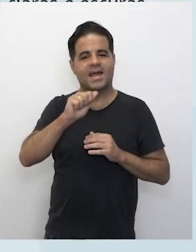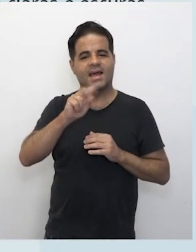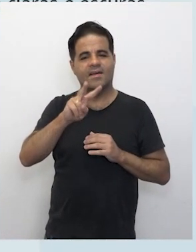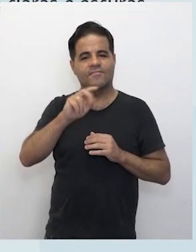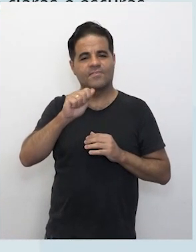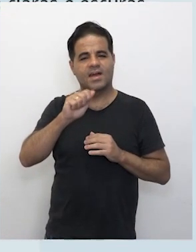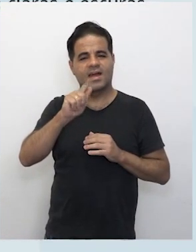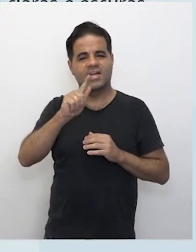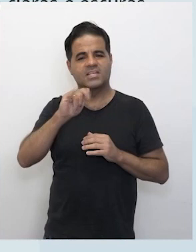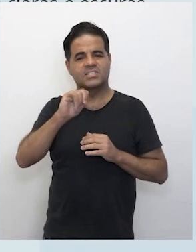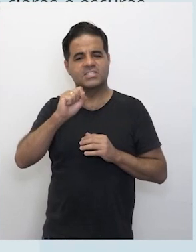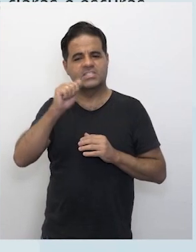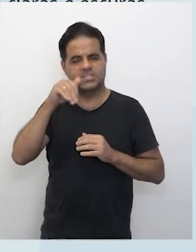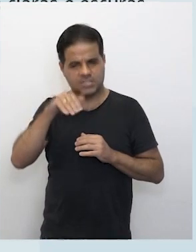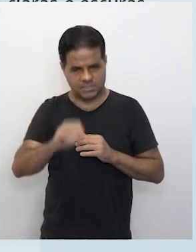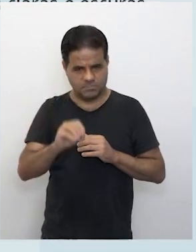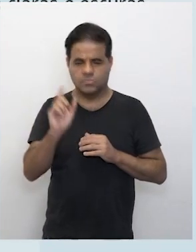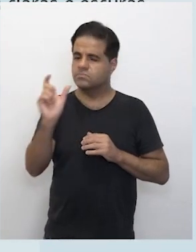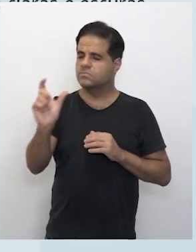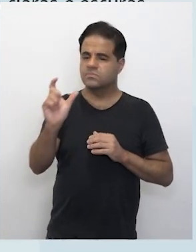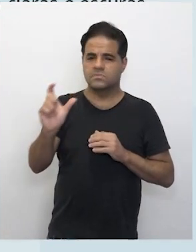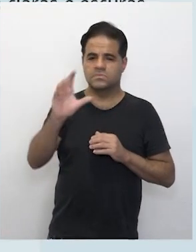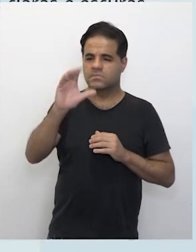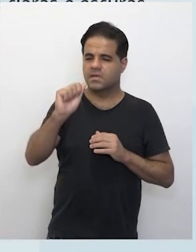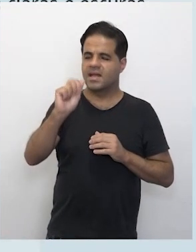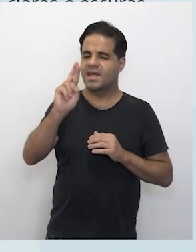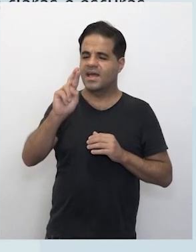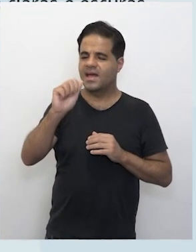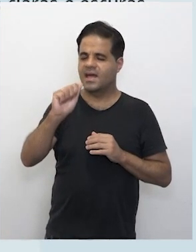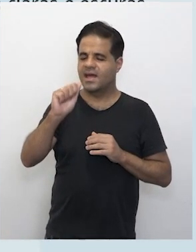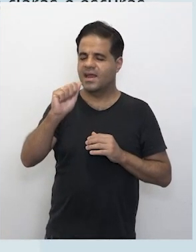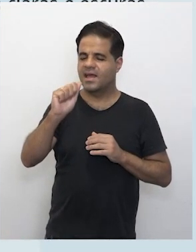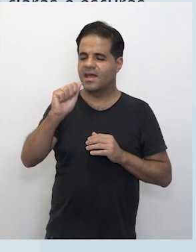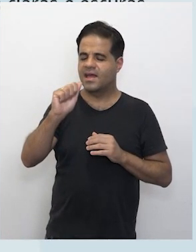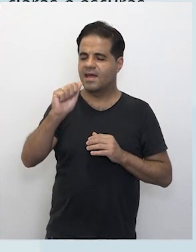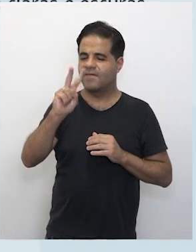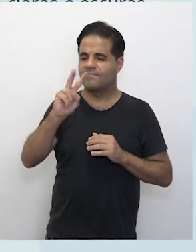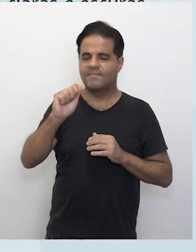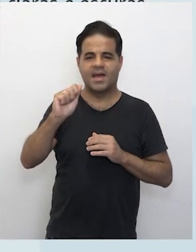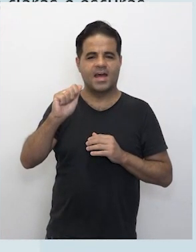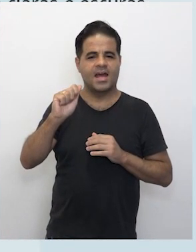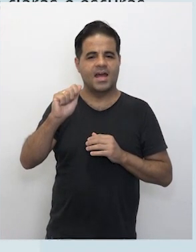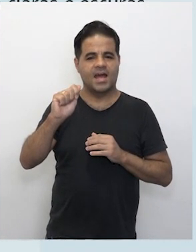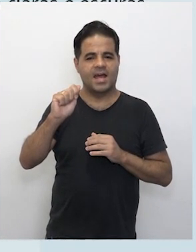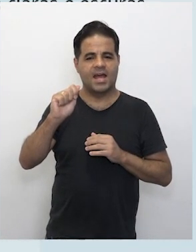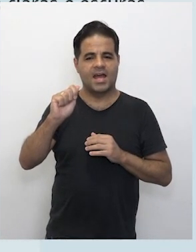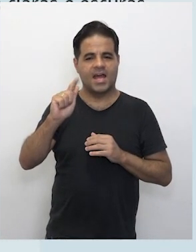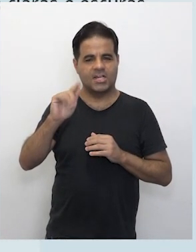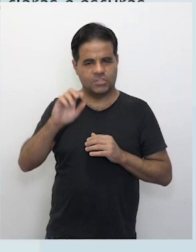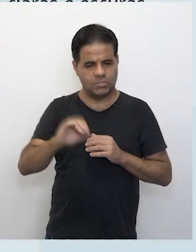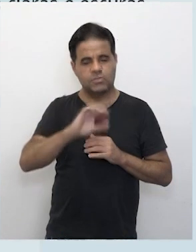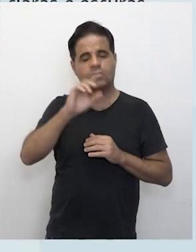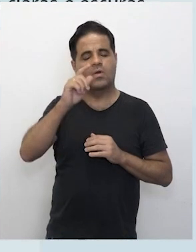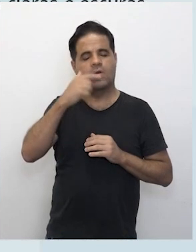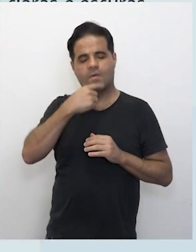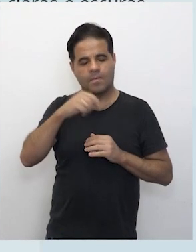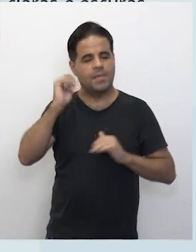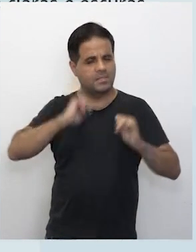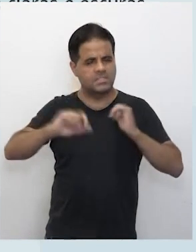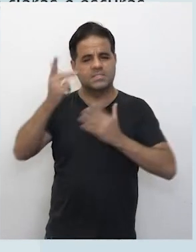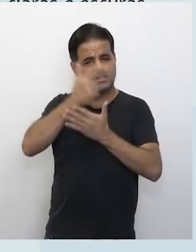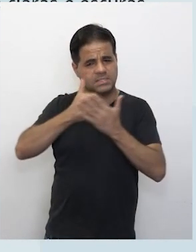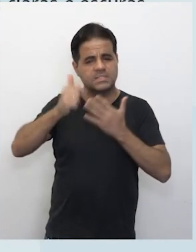caravagismo, esse termo se atribui ao Caravaggio, que é um artista italiano também, que ele meio que